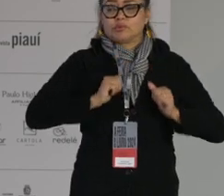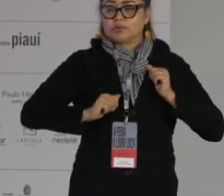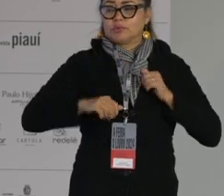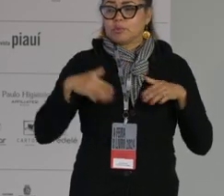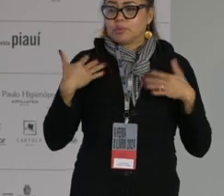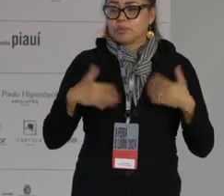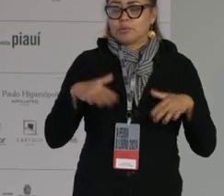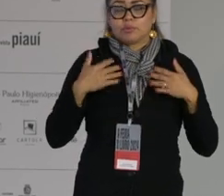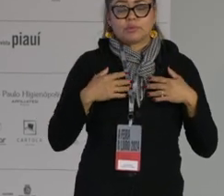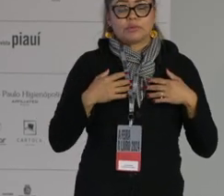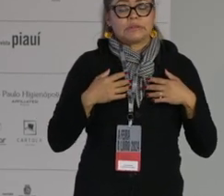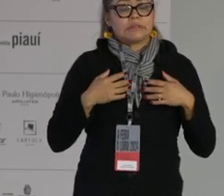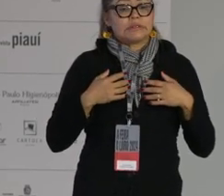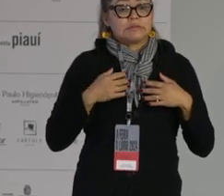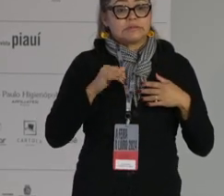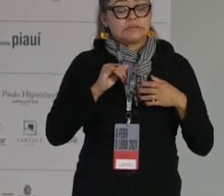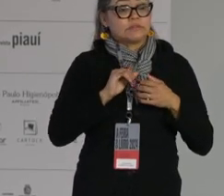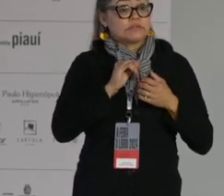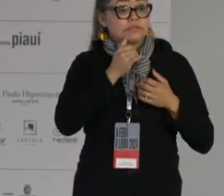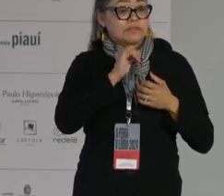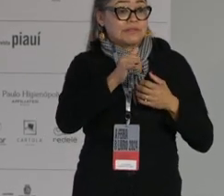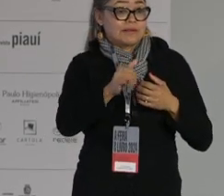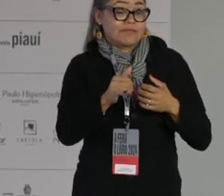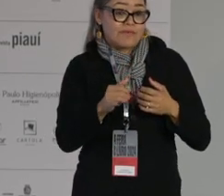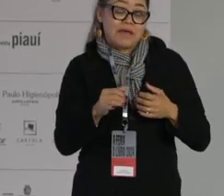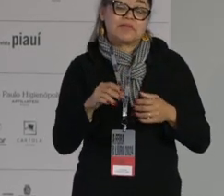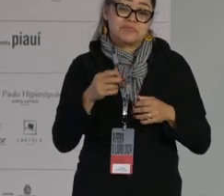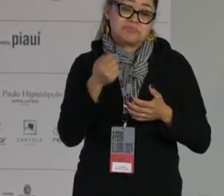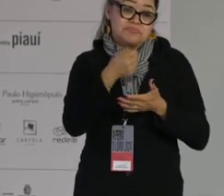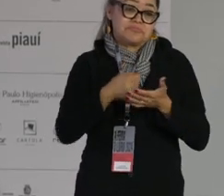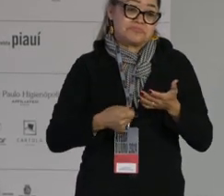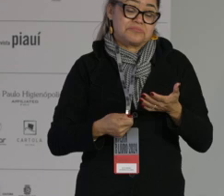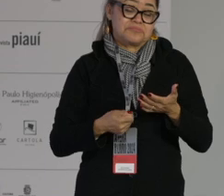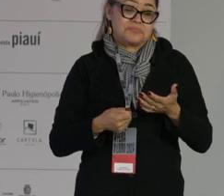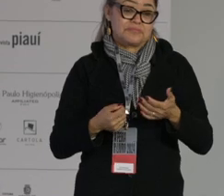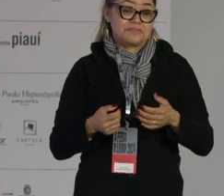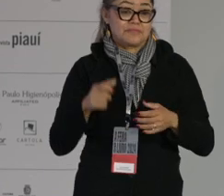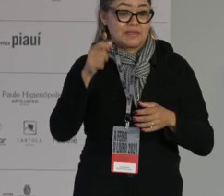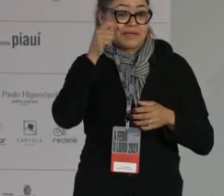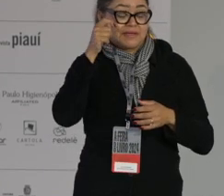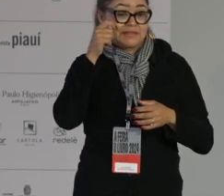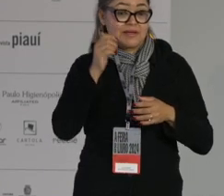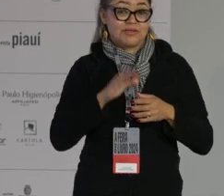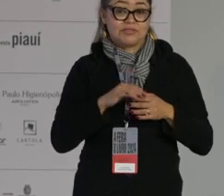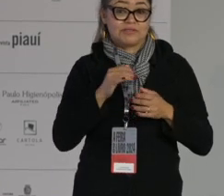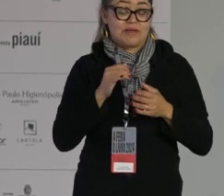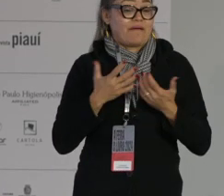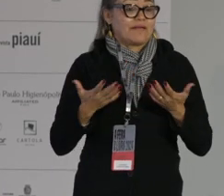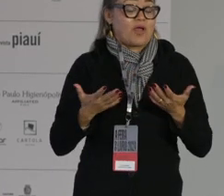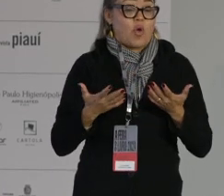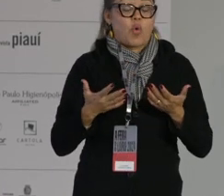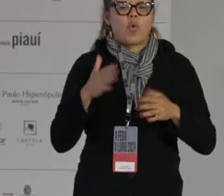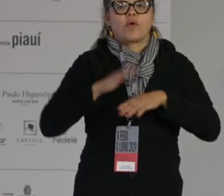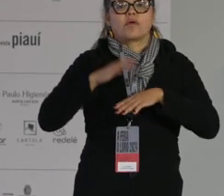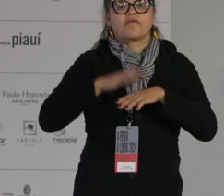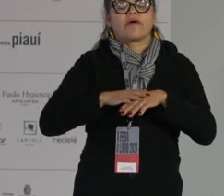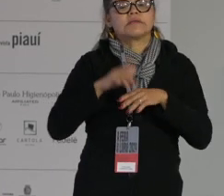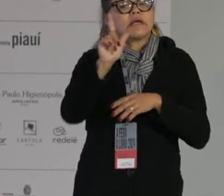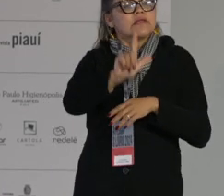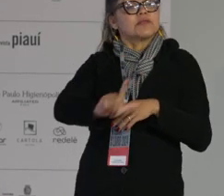de ser tirado da tomada, ela vai conseguir escrever uma literatura interessante, né? Porque, enfim, o que faz a